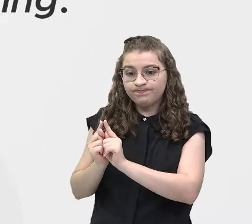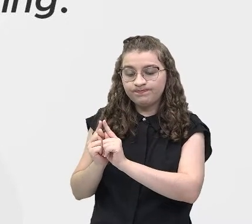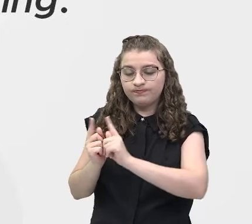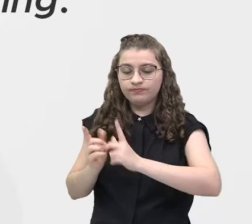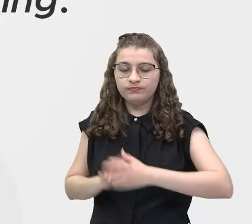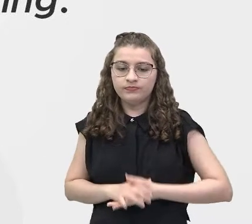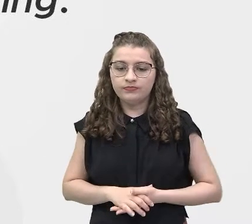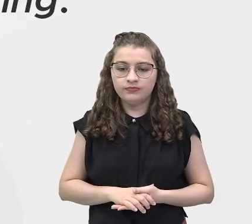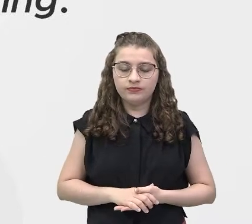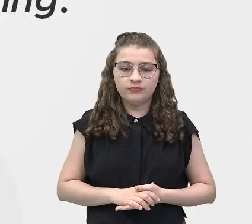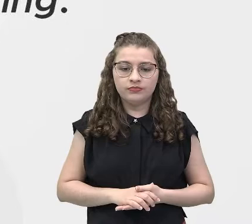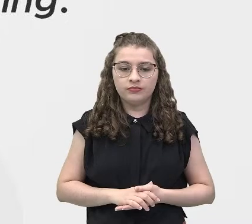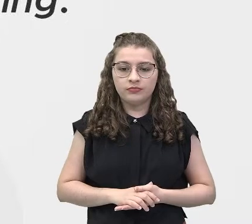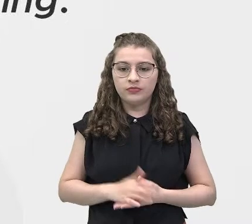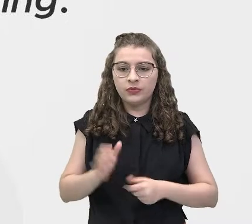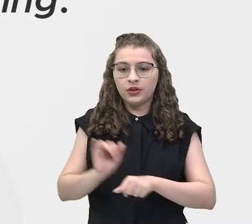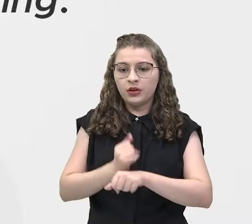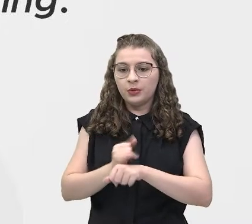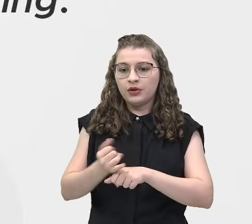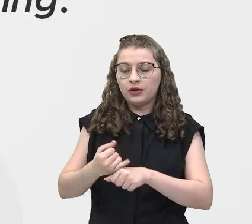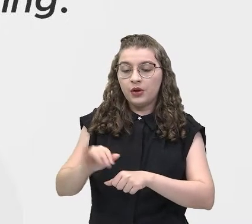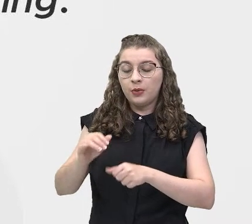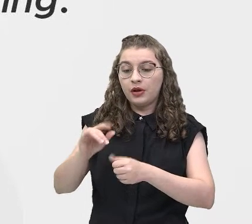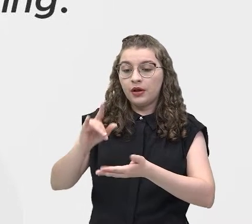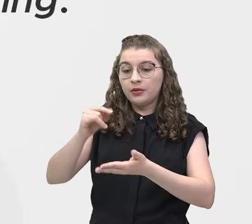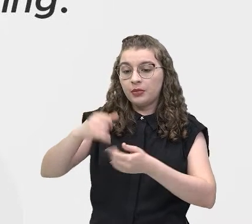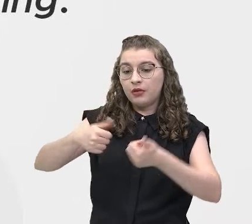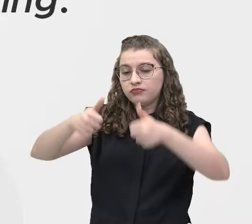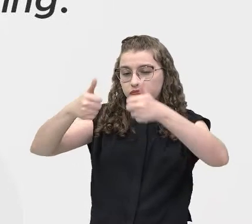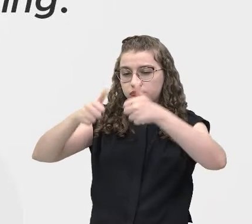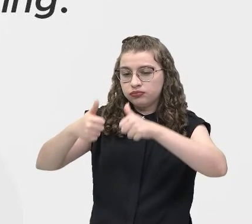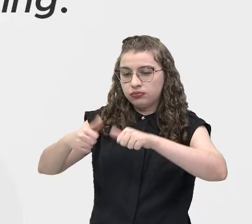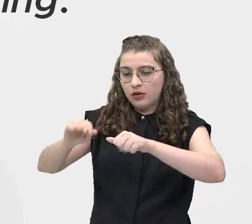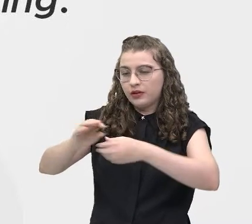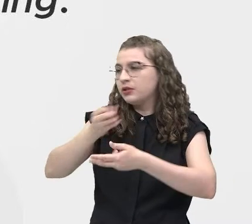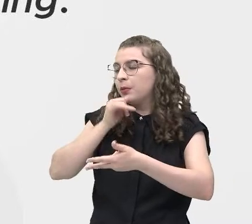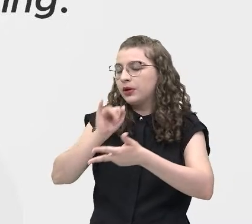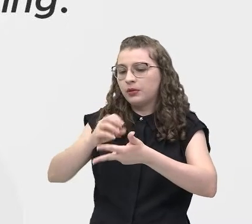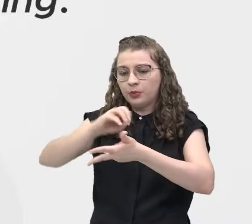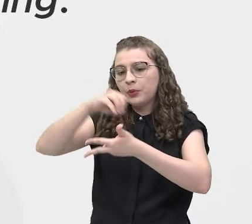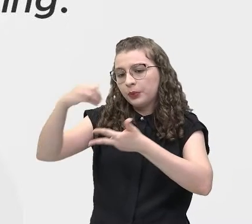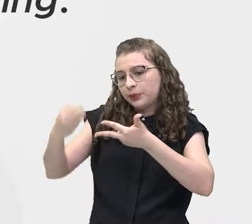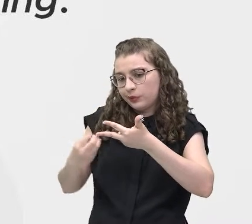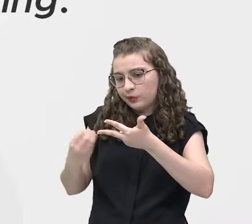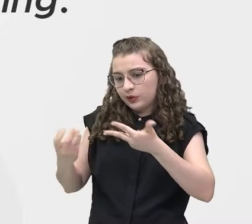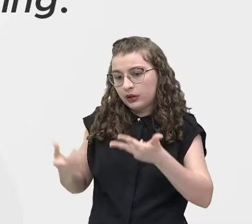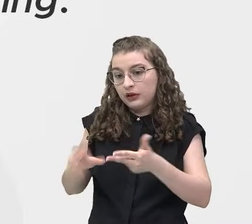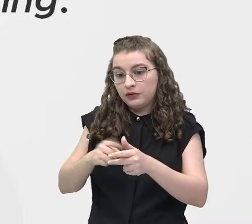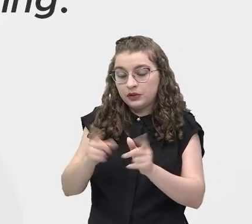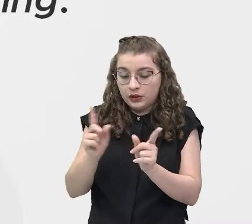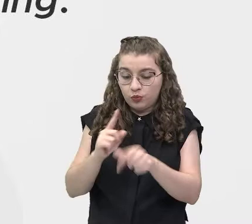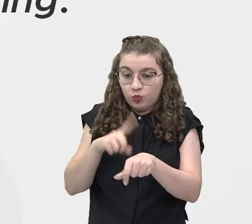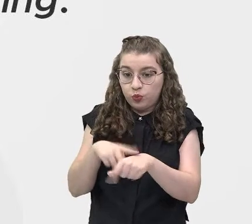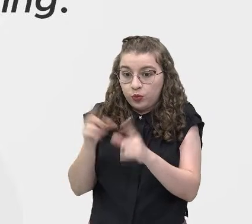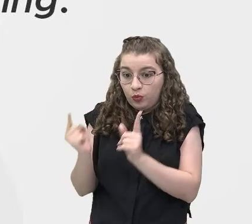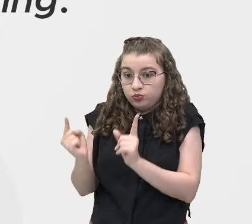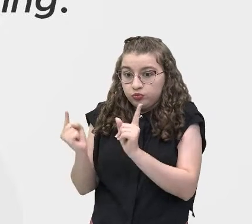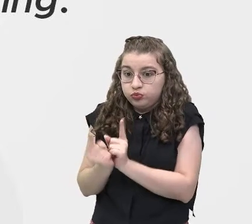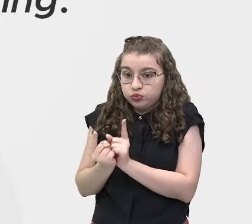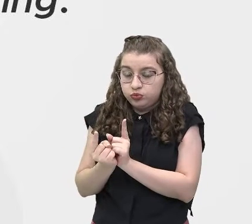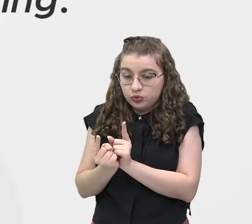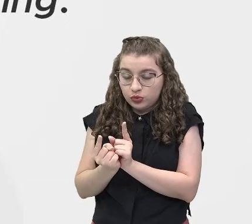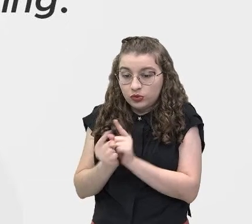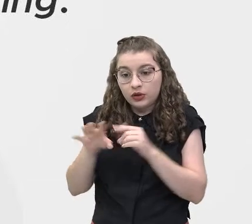o que acontece quando a gente está fazendo aquelas avaliações externas, não é? O Enem, por exemplo. Você tem um tempo específico para fazer